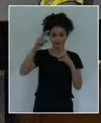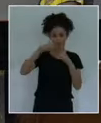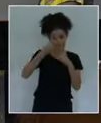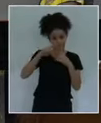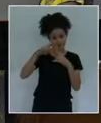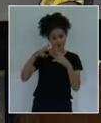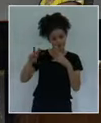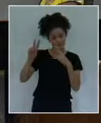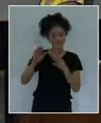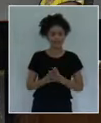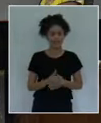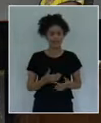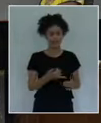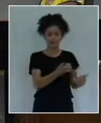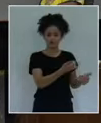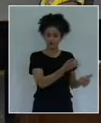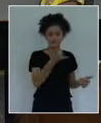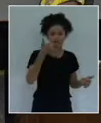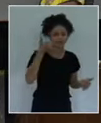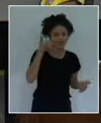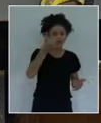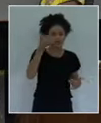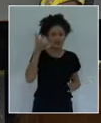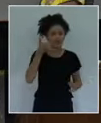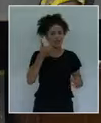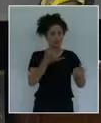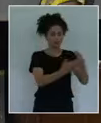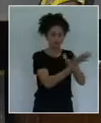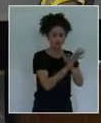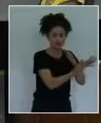Serra. Agora, o monitoramento